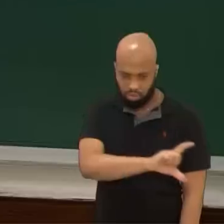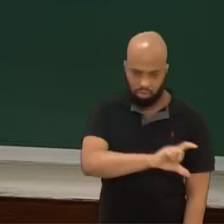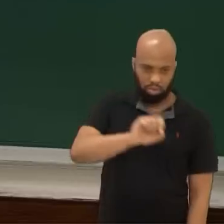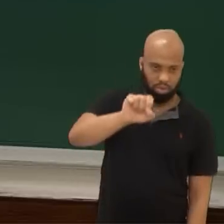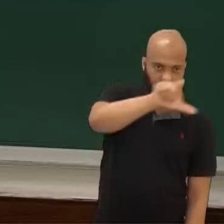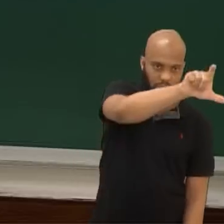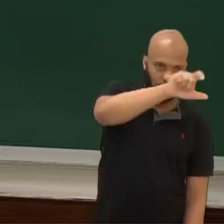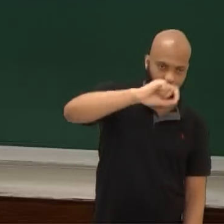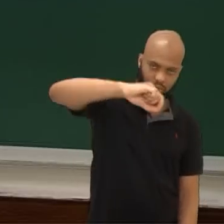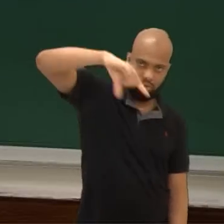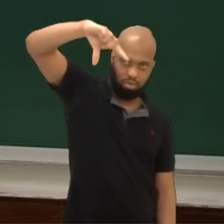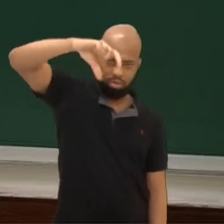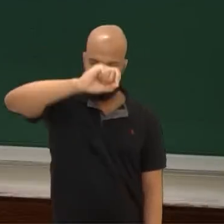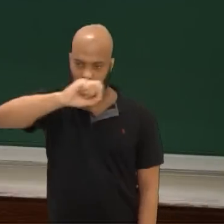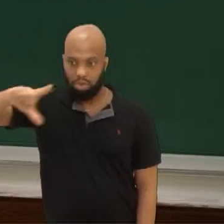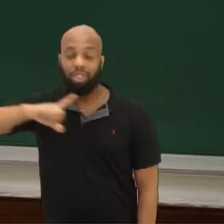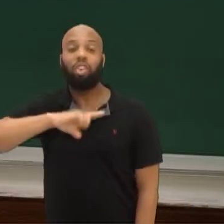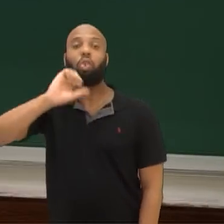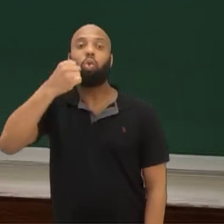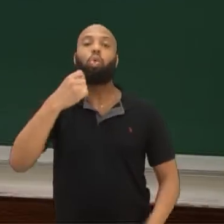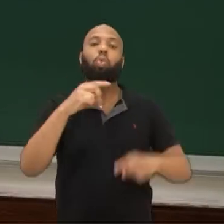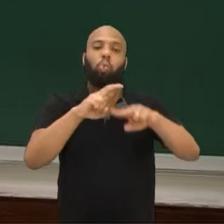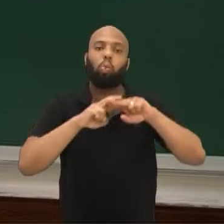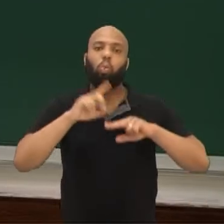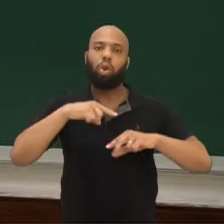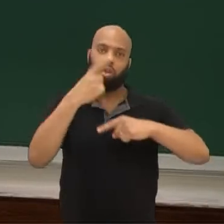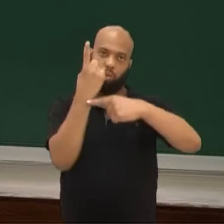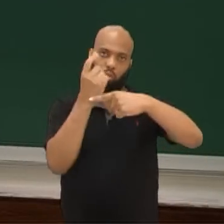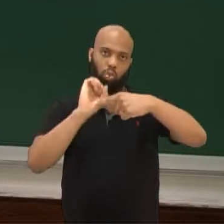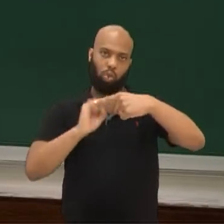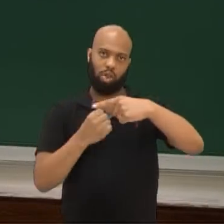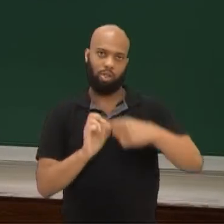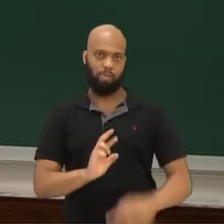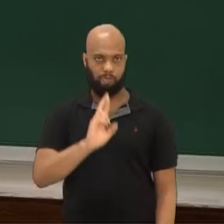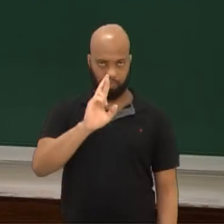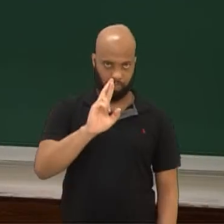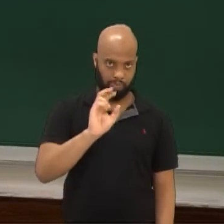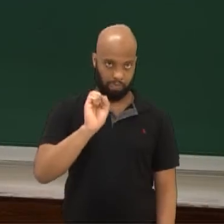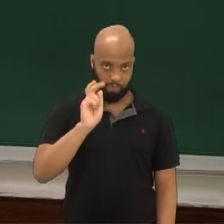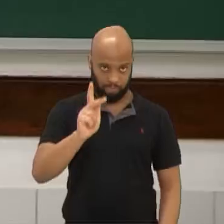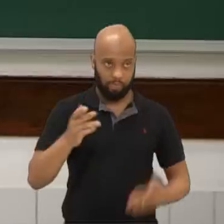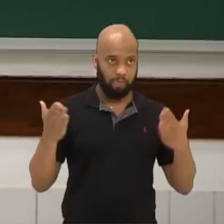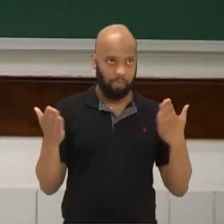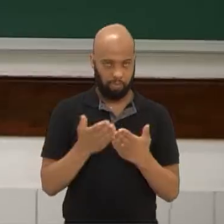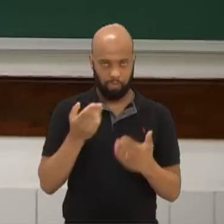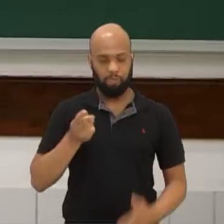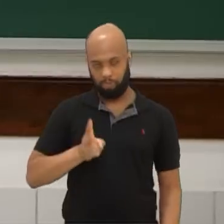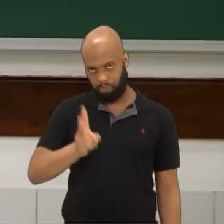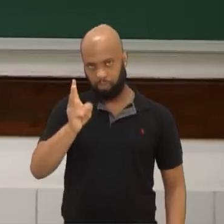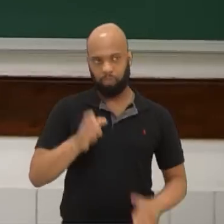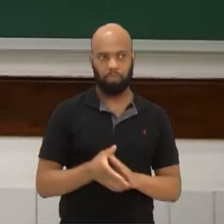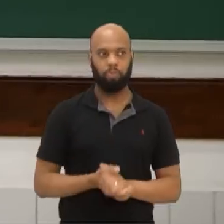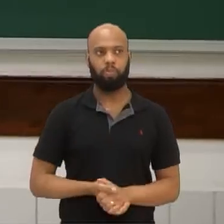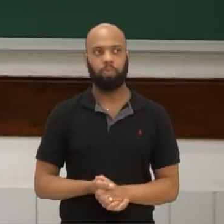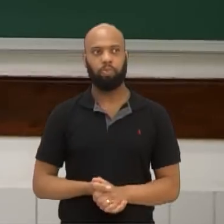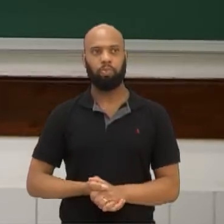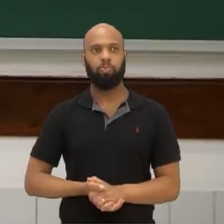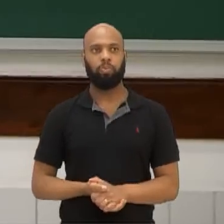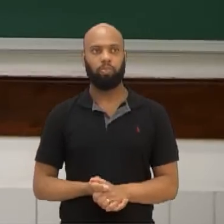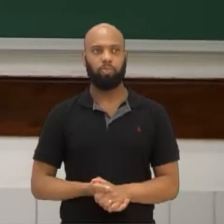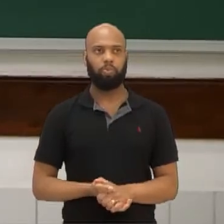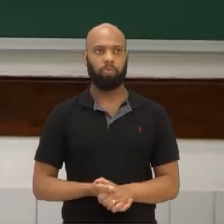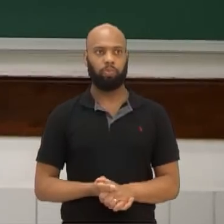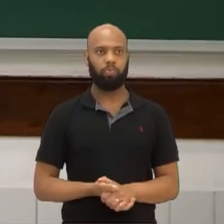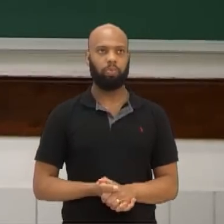que ele representa o quê? 1/8, certo? Tudo bem? Então, agora vamos lá. Vamos continuar nossa aula de